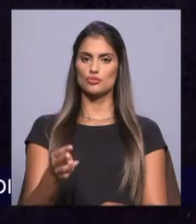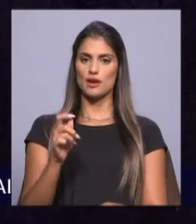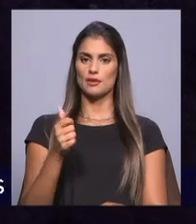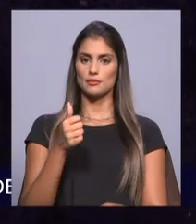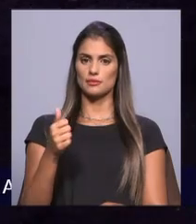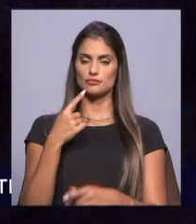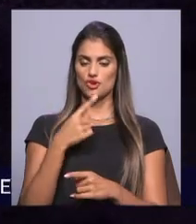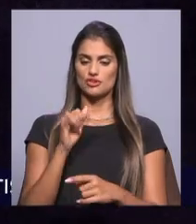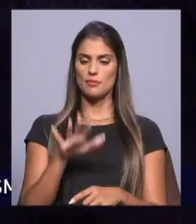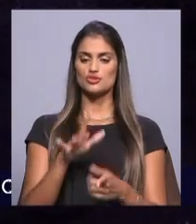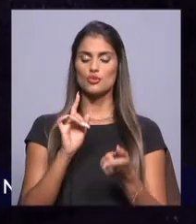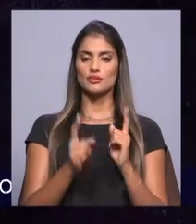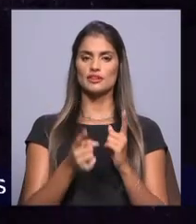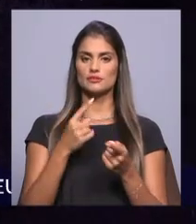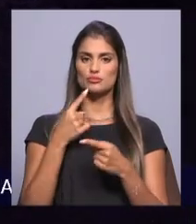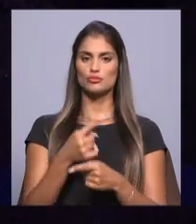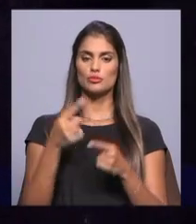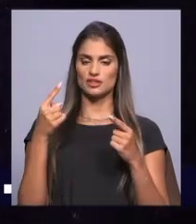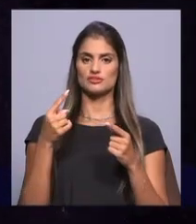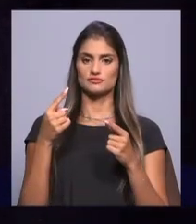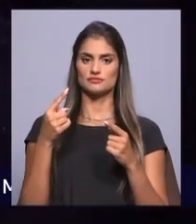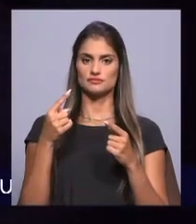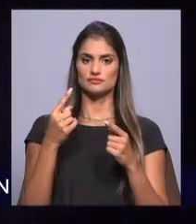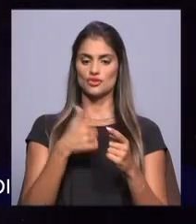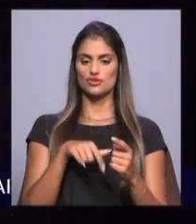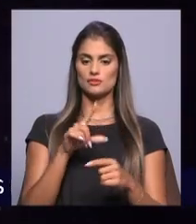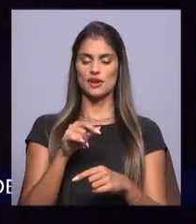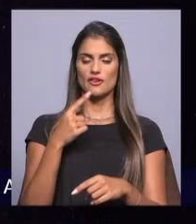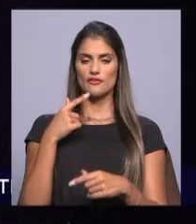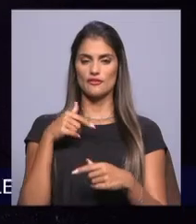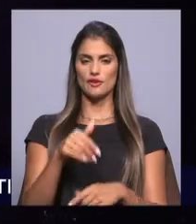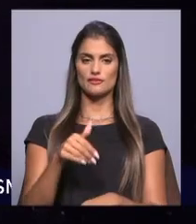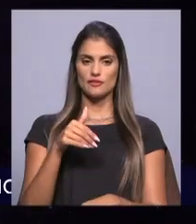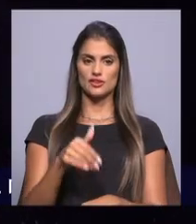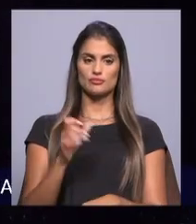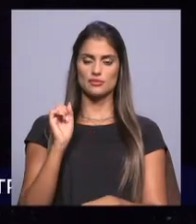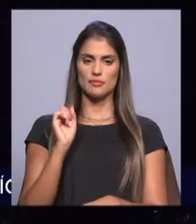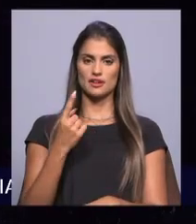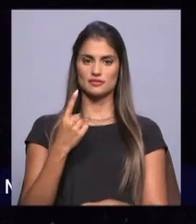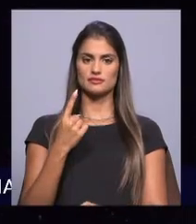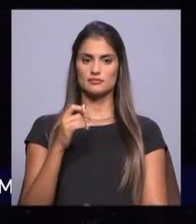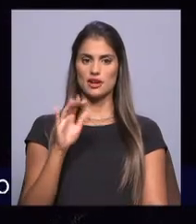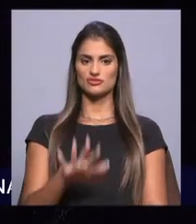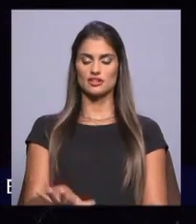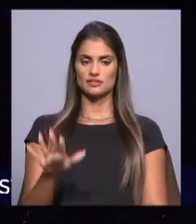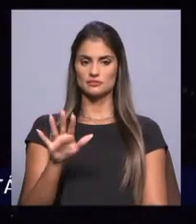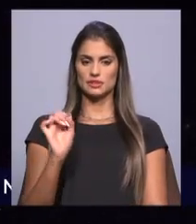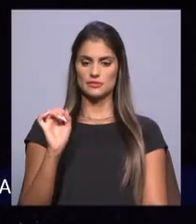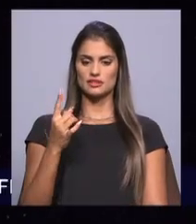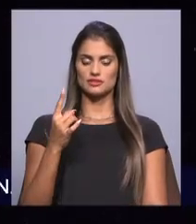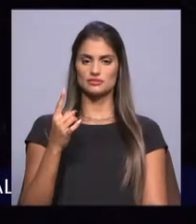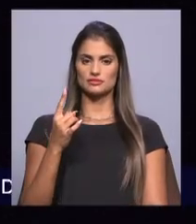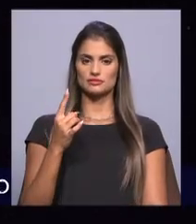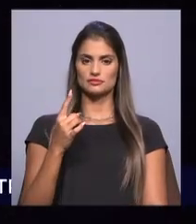as imagens que foram tornadas públicas? E nós, se calhar, agora vamos já para a primeira imagem, que tem este nome